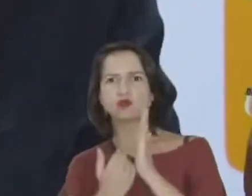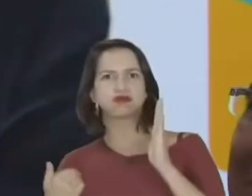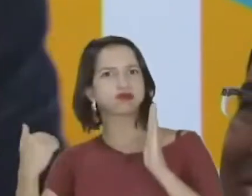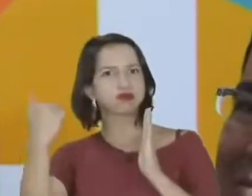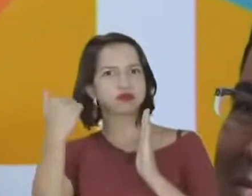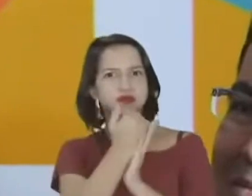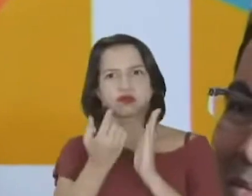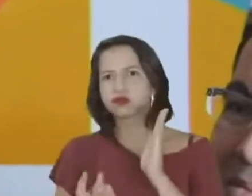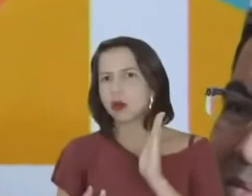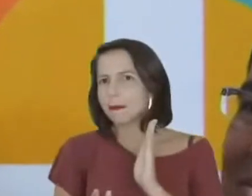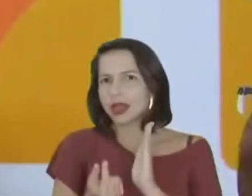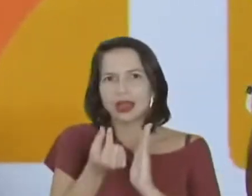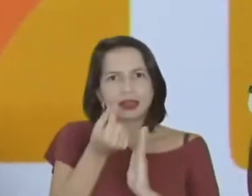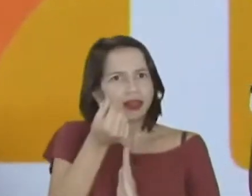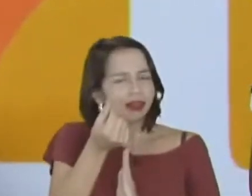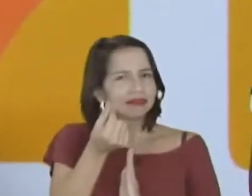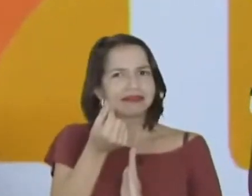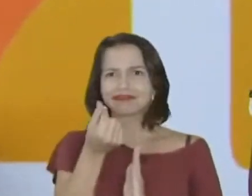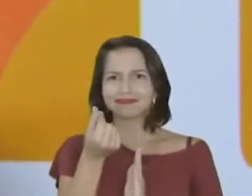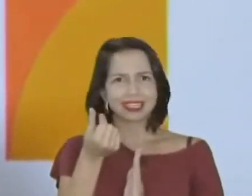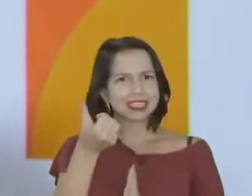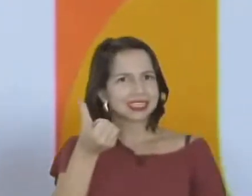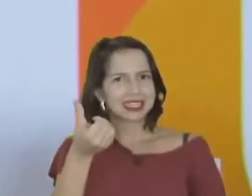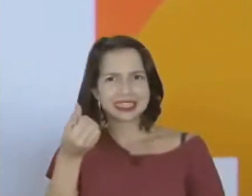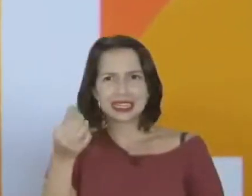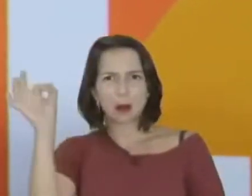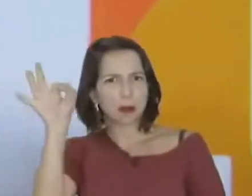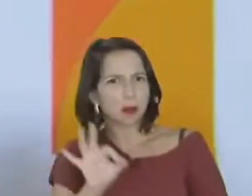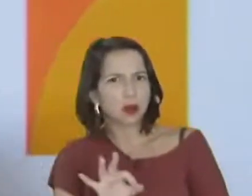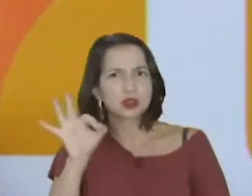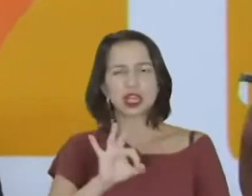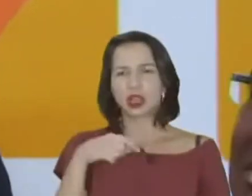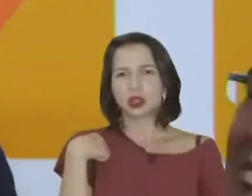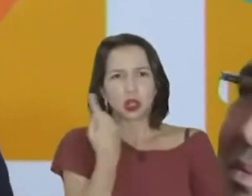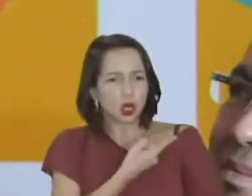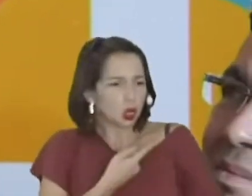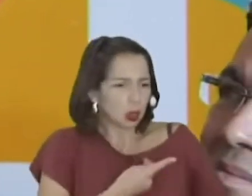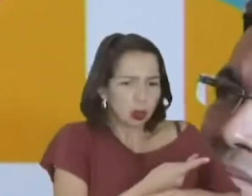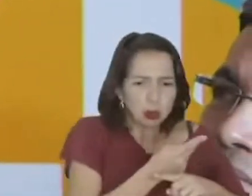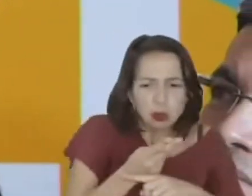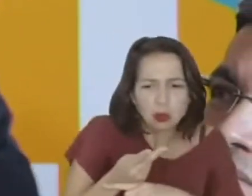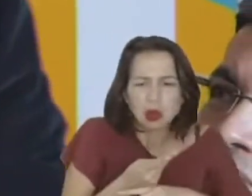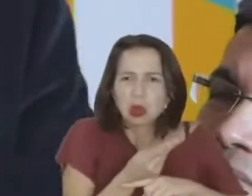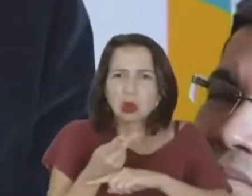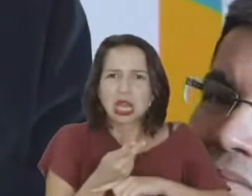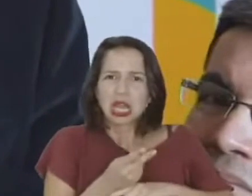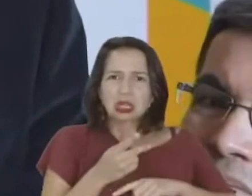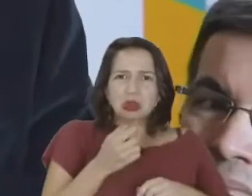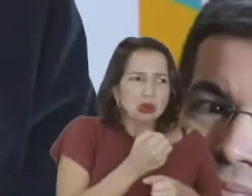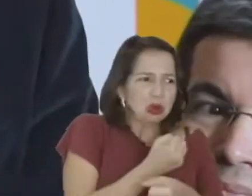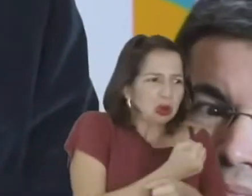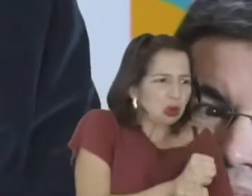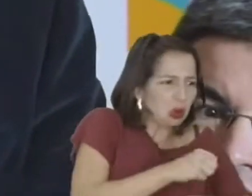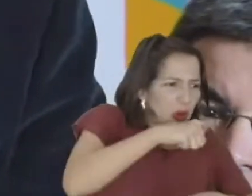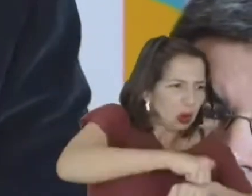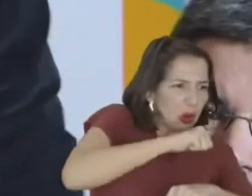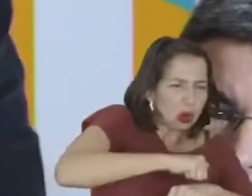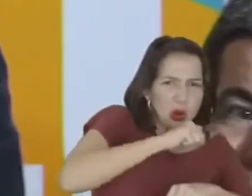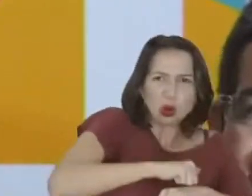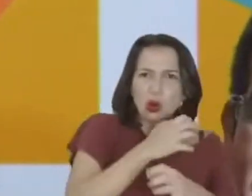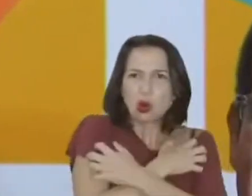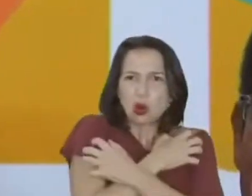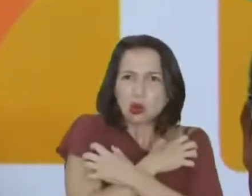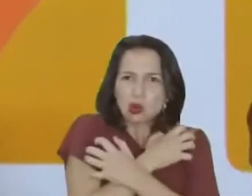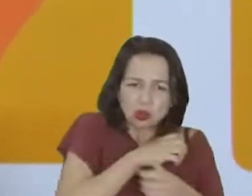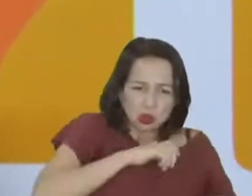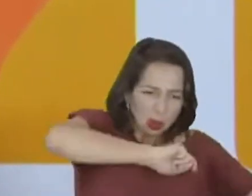procurando carcaça de frango ou procurando outro para ver se faz uma sopa. E esse homem não discute esse assunto. Nós estamos com a